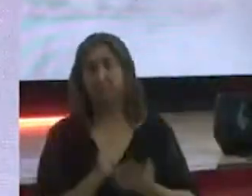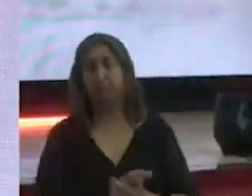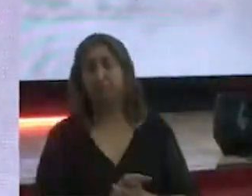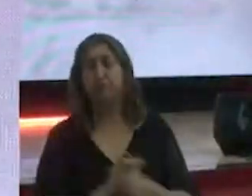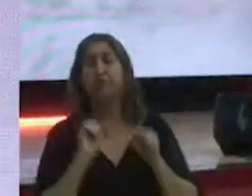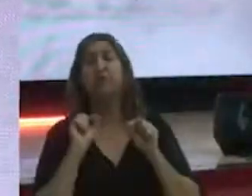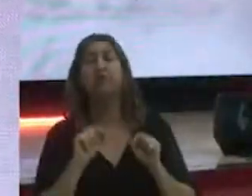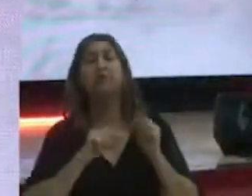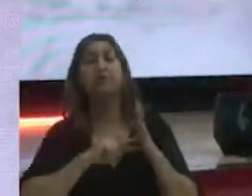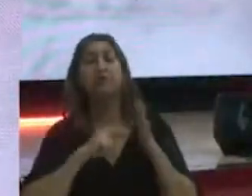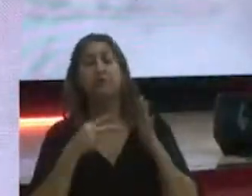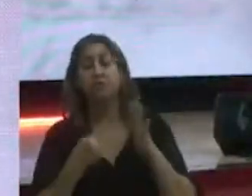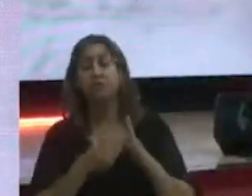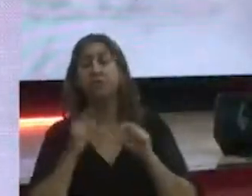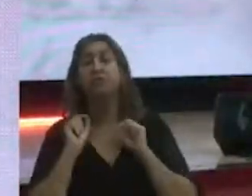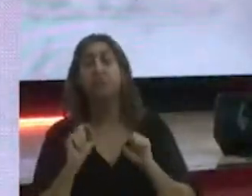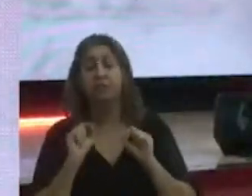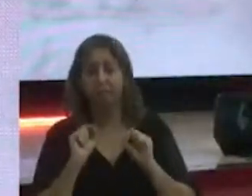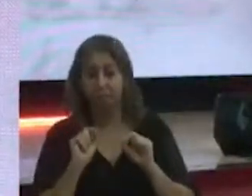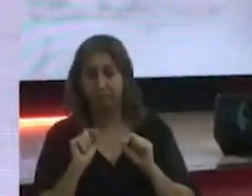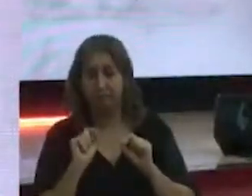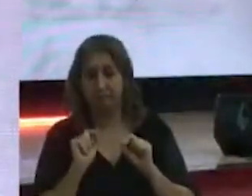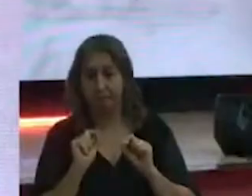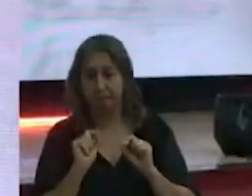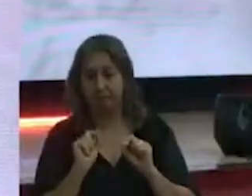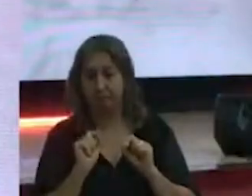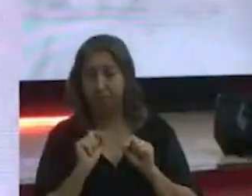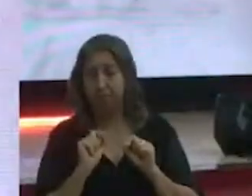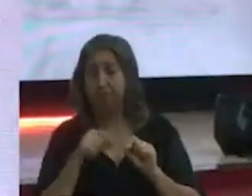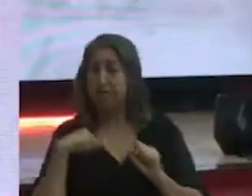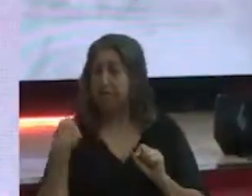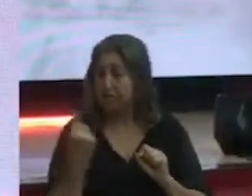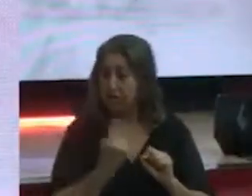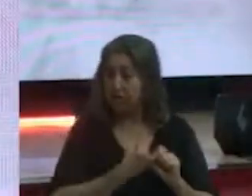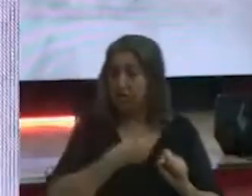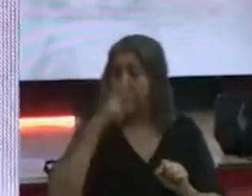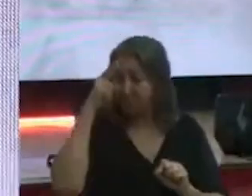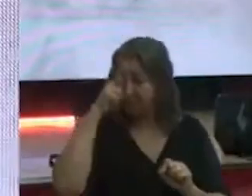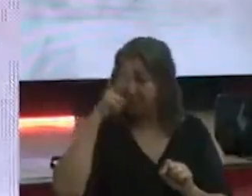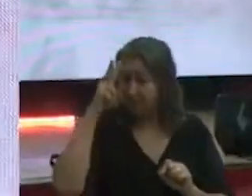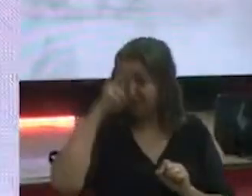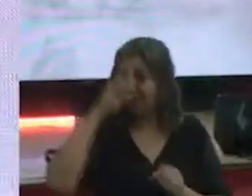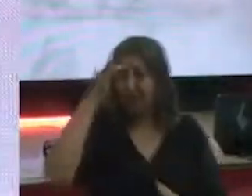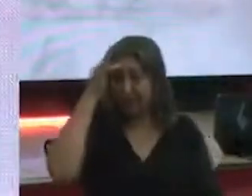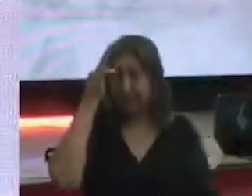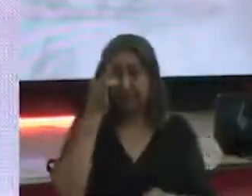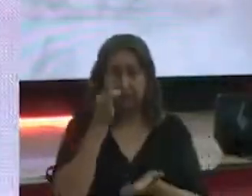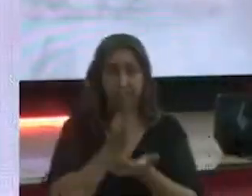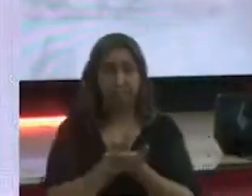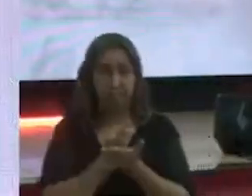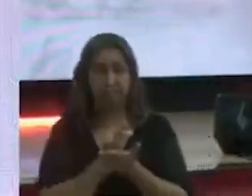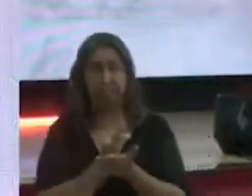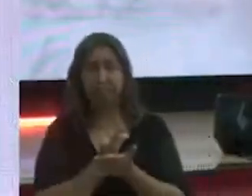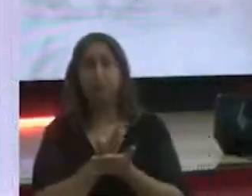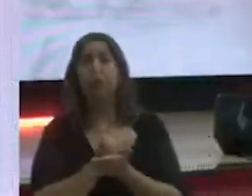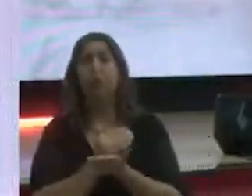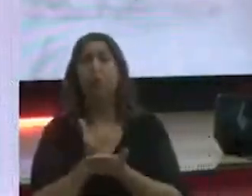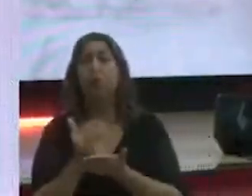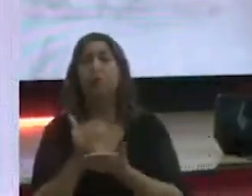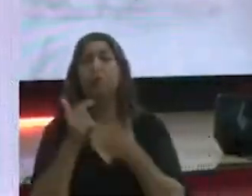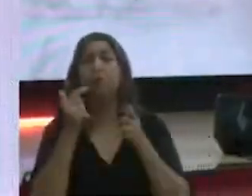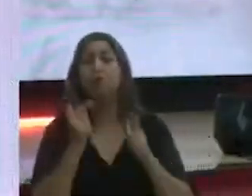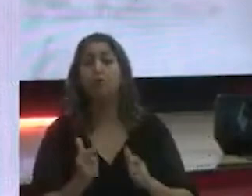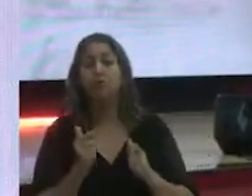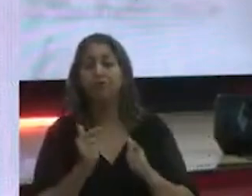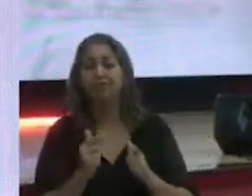isto significa dizer que a nossa história de fé começou